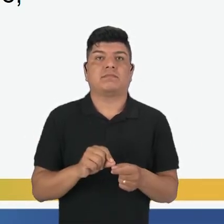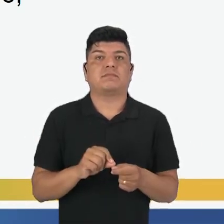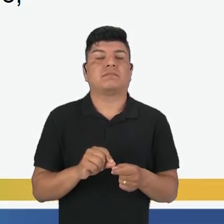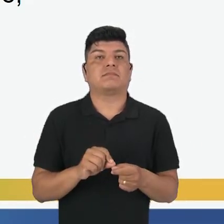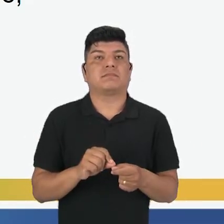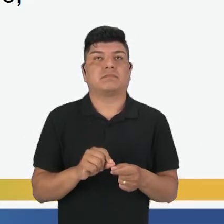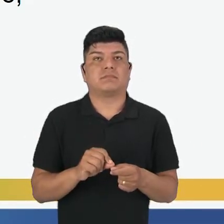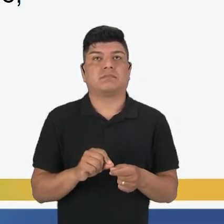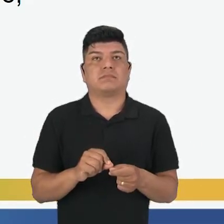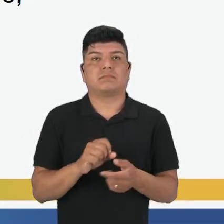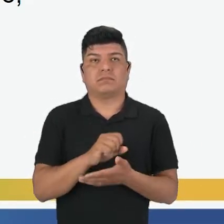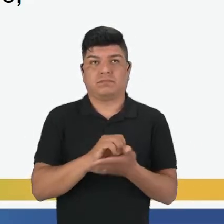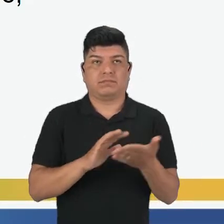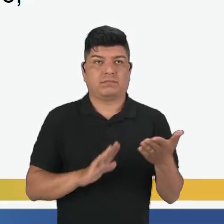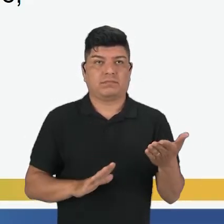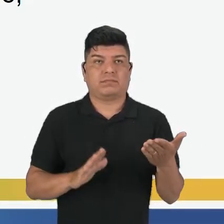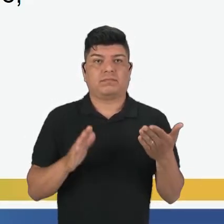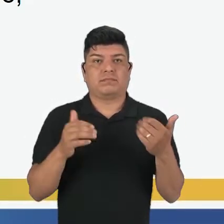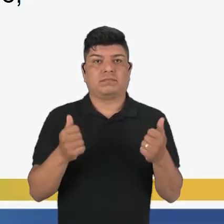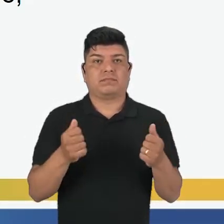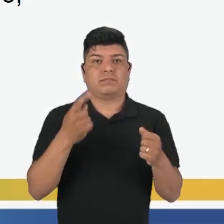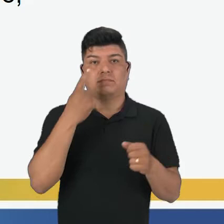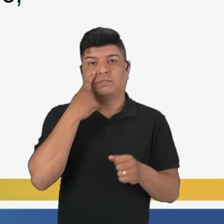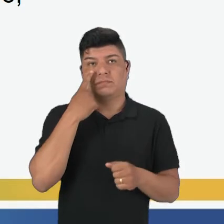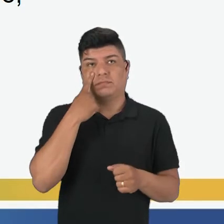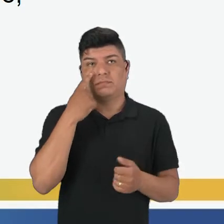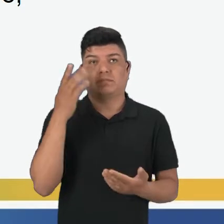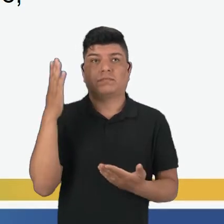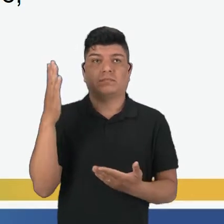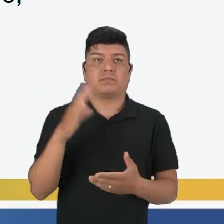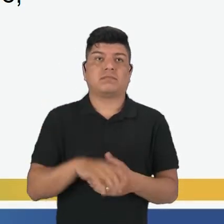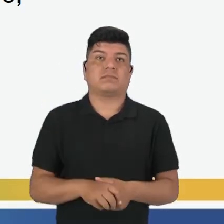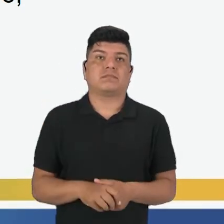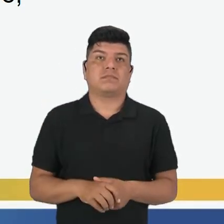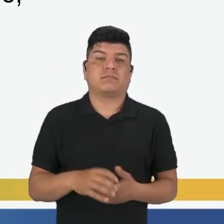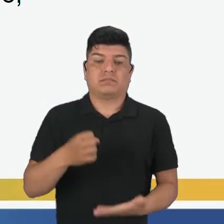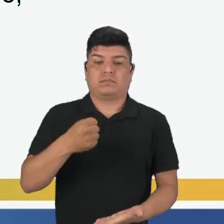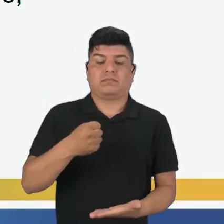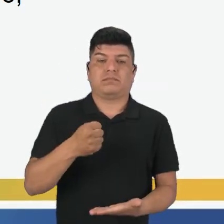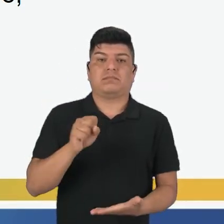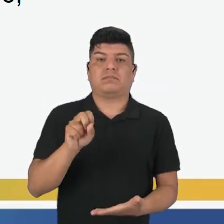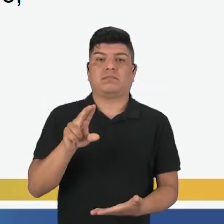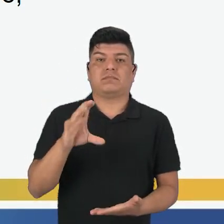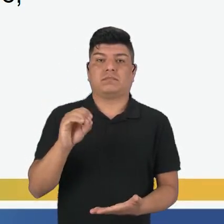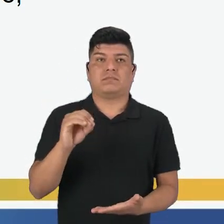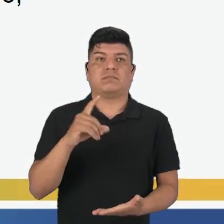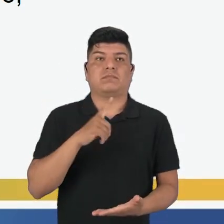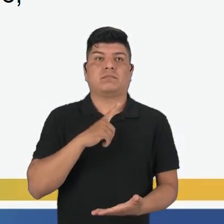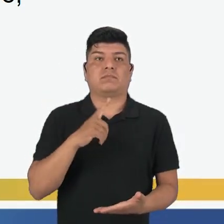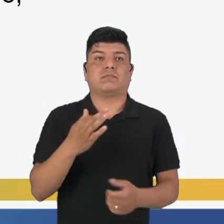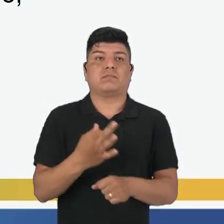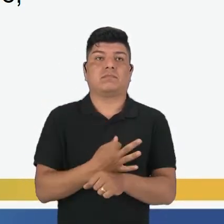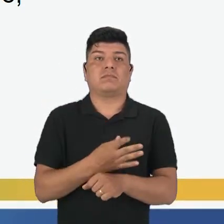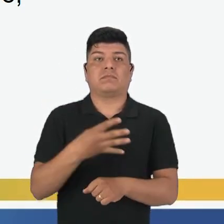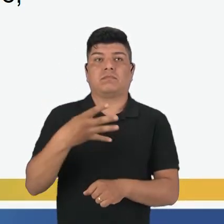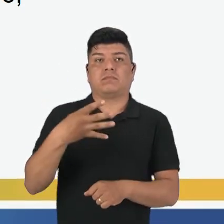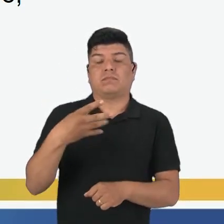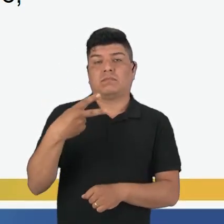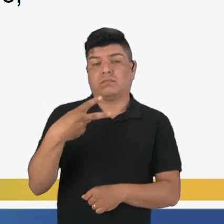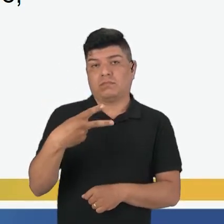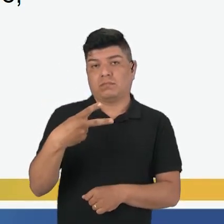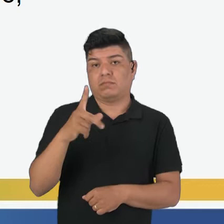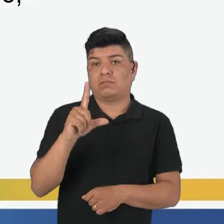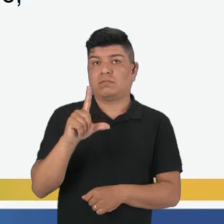nossa atividade. Observe aí. Na jarra de suco abaixo cabem 2 litros